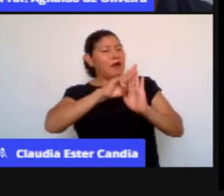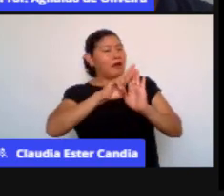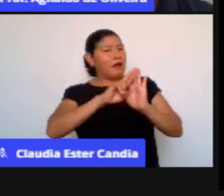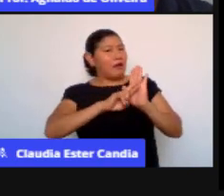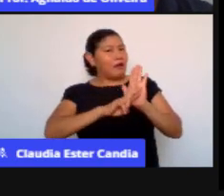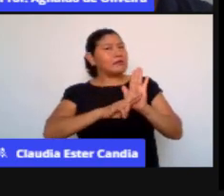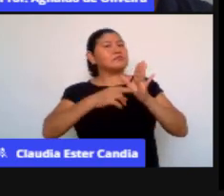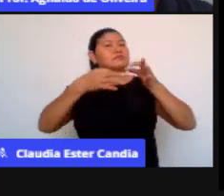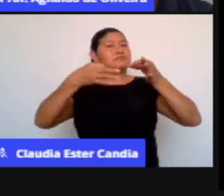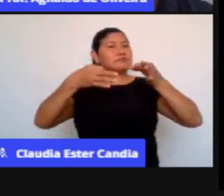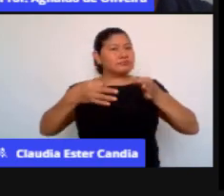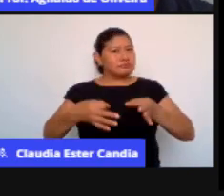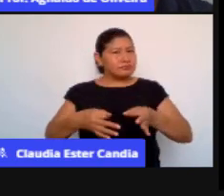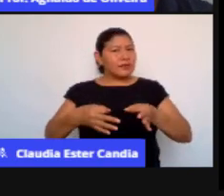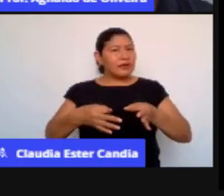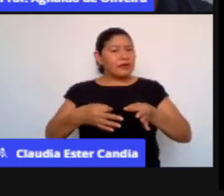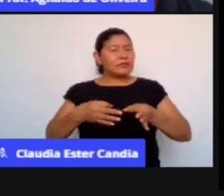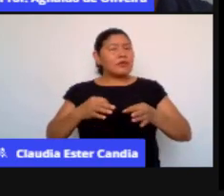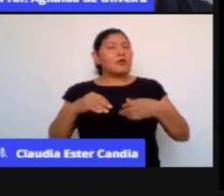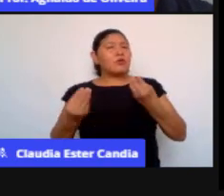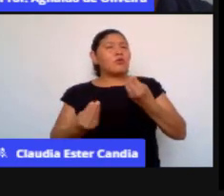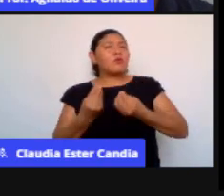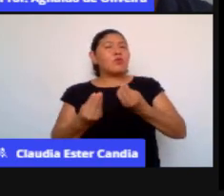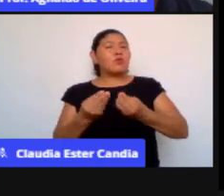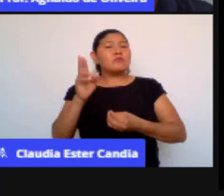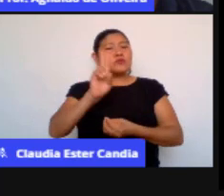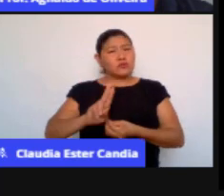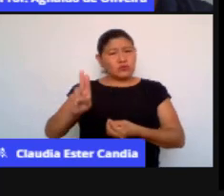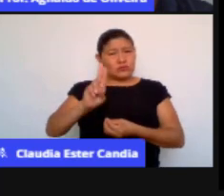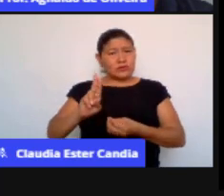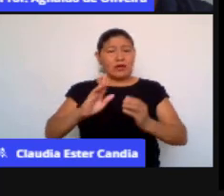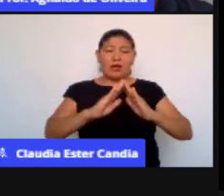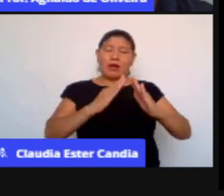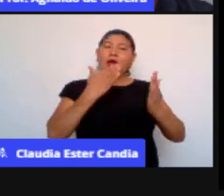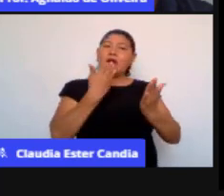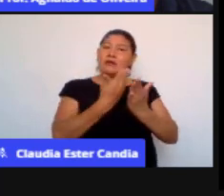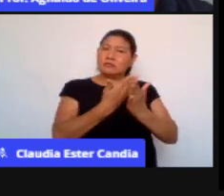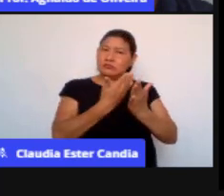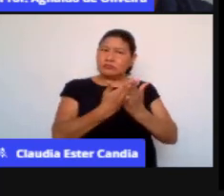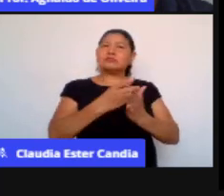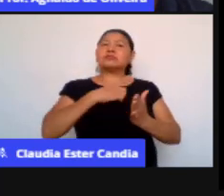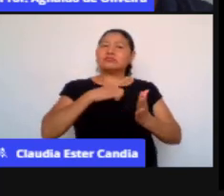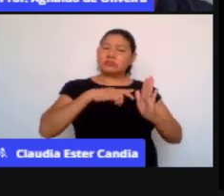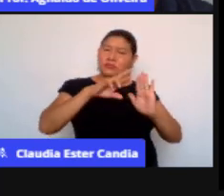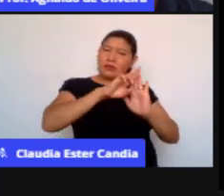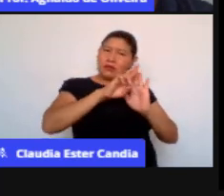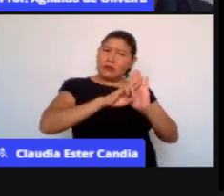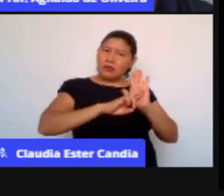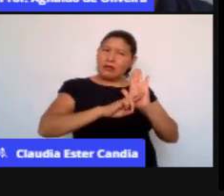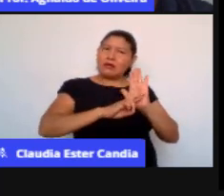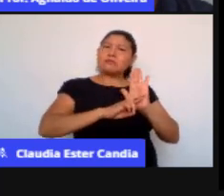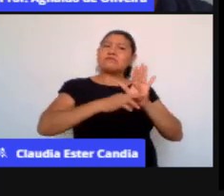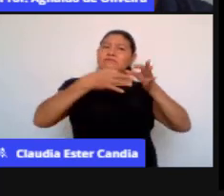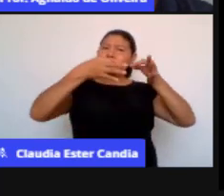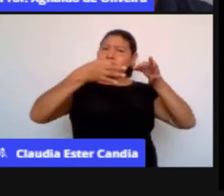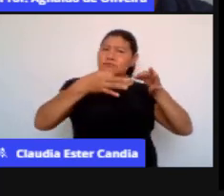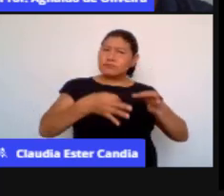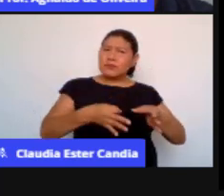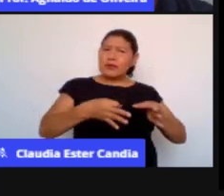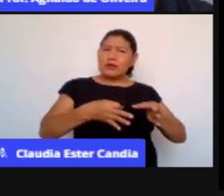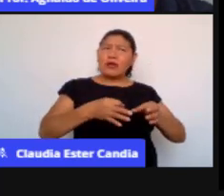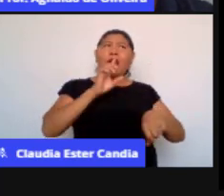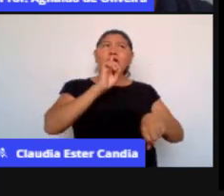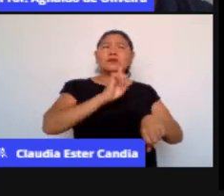fala dele, ele vai falar um pouco dos cronogramas, e a escola também tem, né, o calendário dela, né? Então, os eventos que ela vai fazer, as